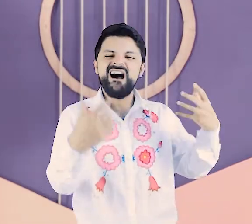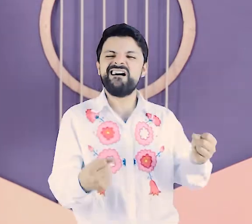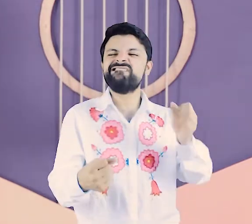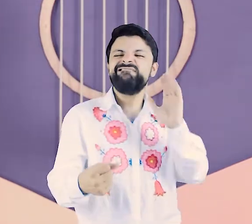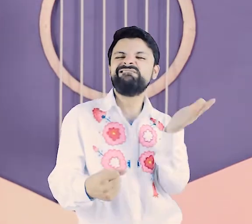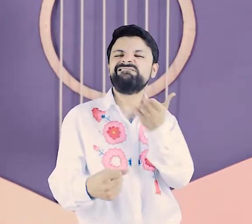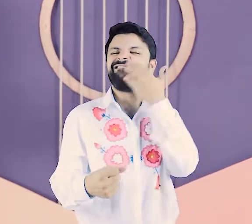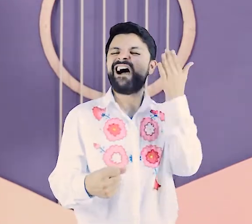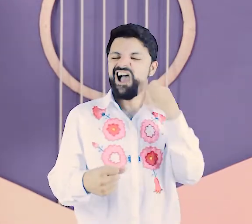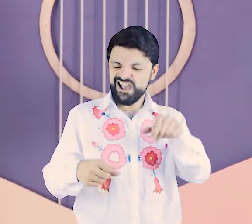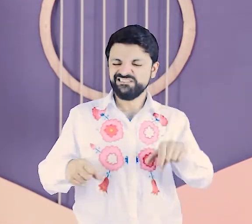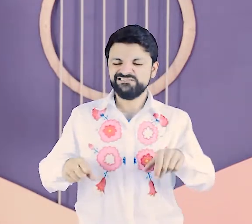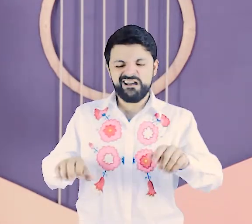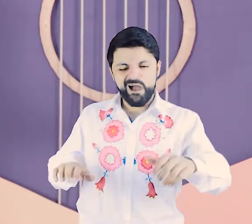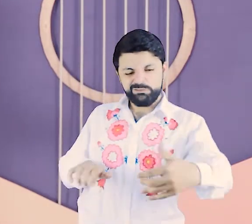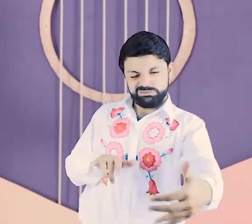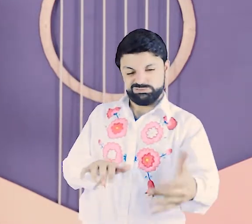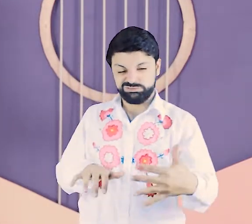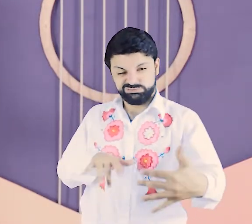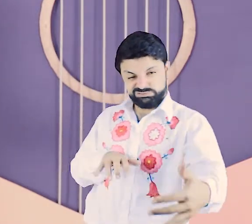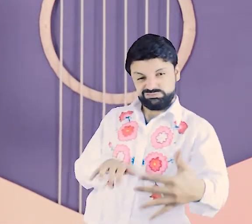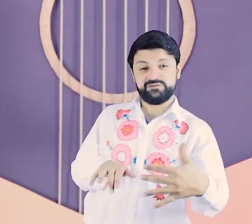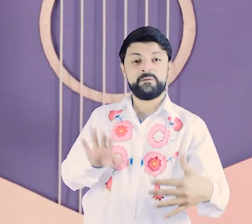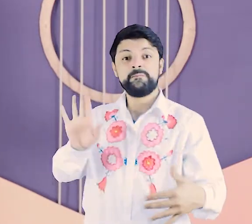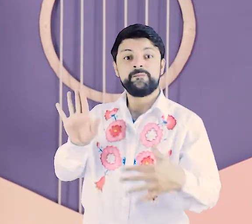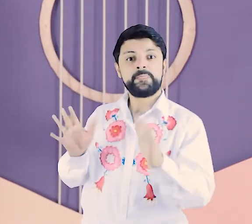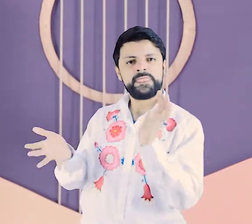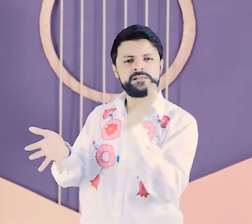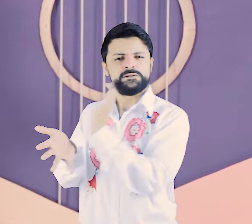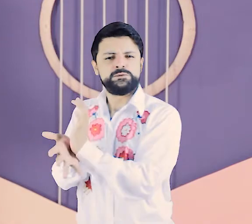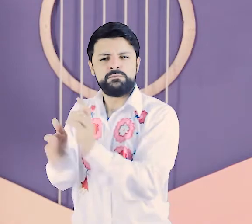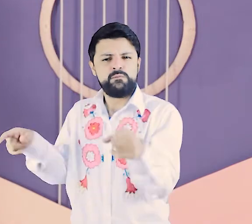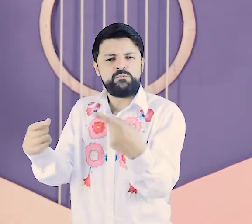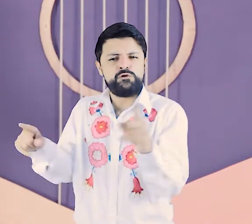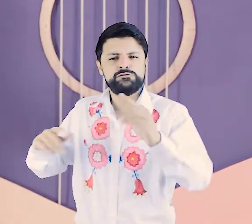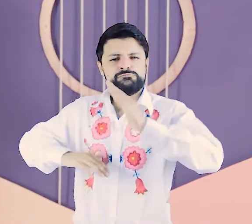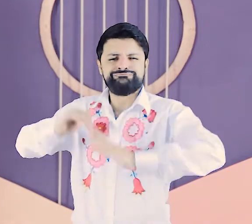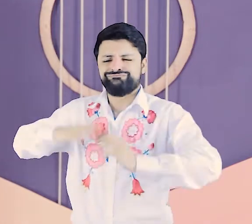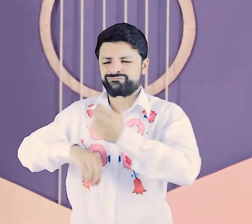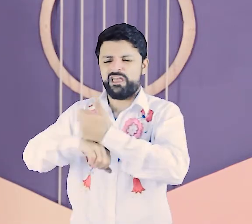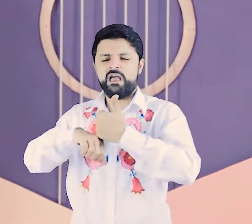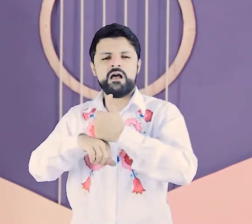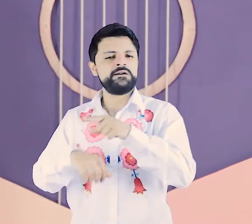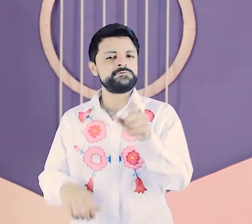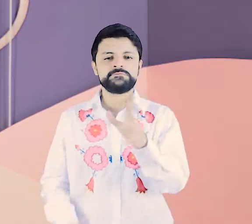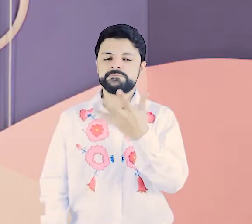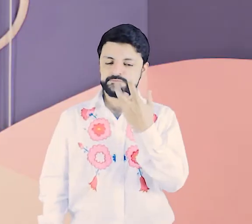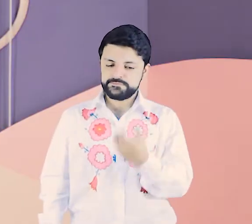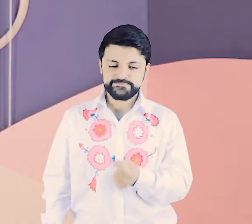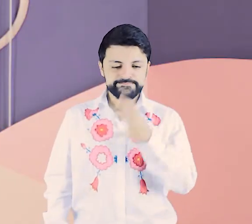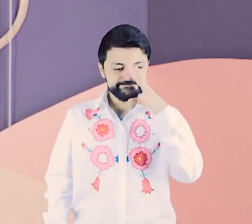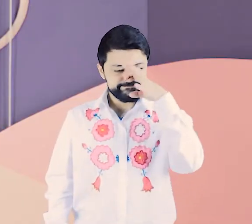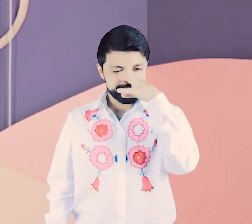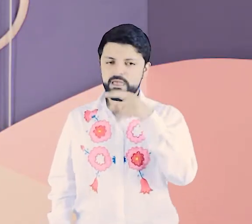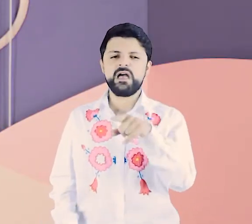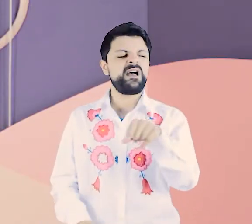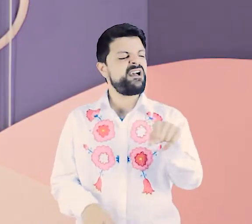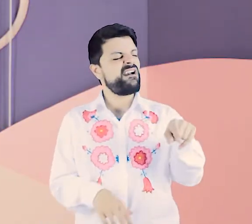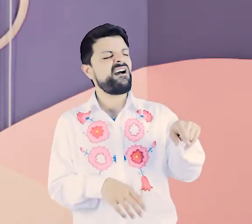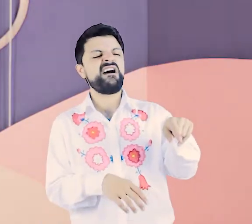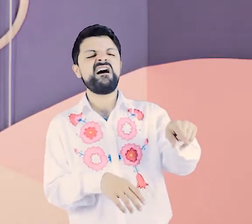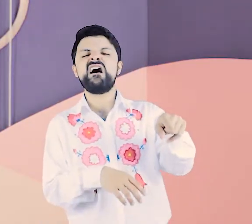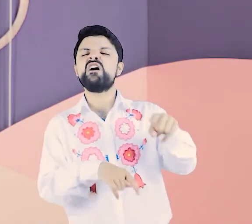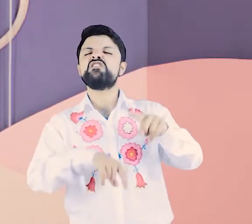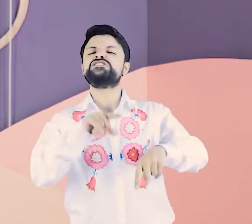que era fácil de tocar e afinar, mas não foi aceito pelos músicos profissionais. Eles diziam